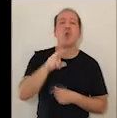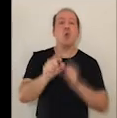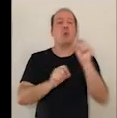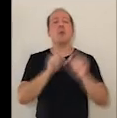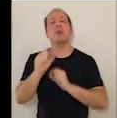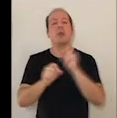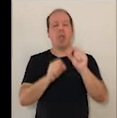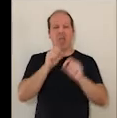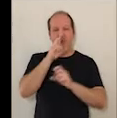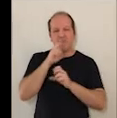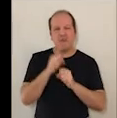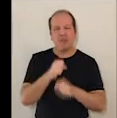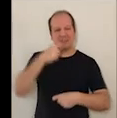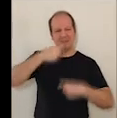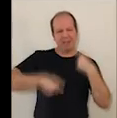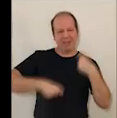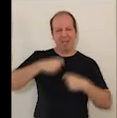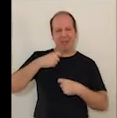de violência para se ter uma mulher.